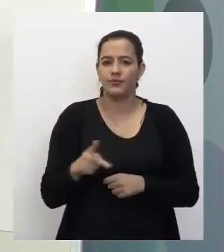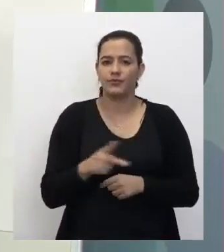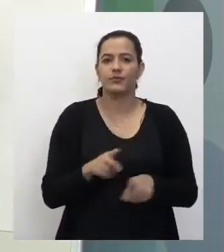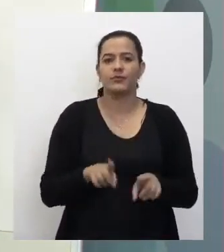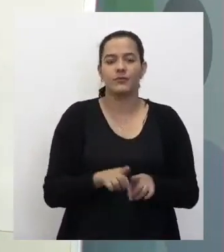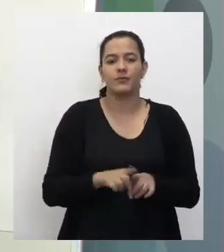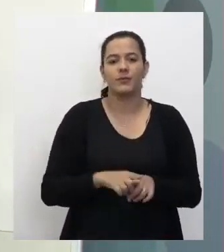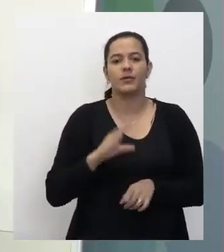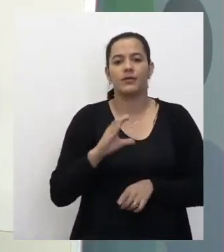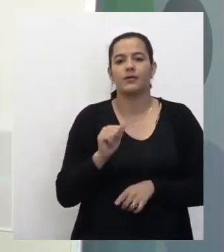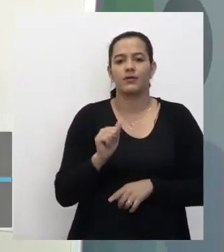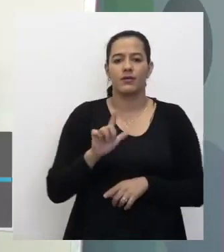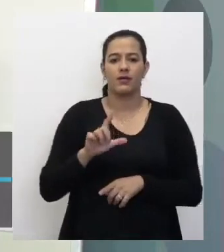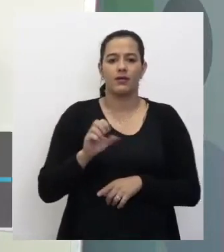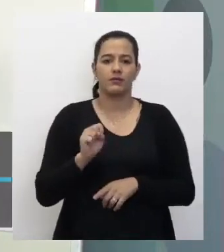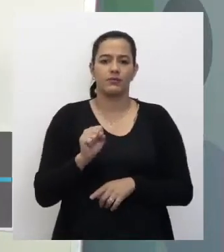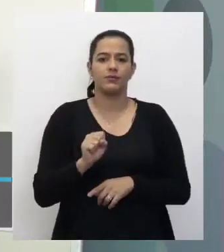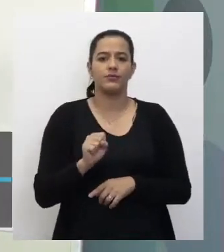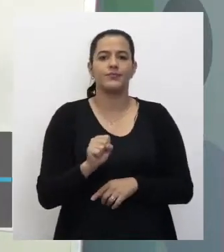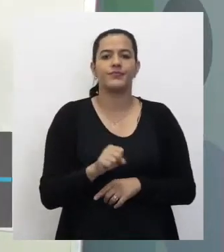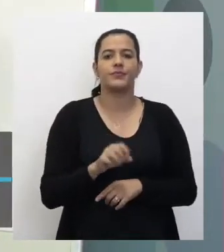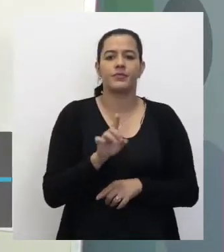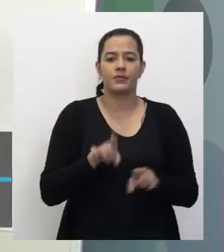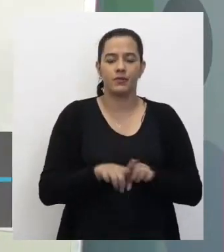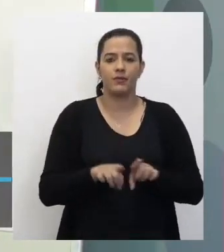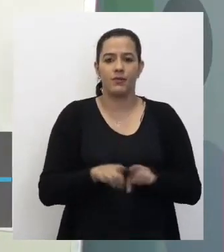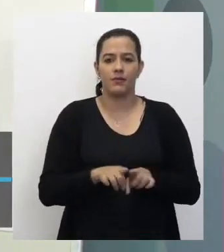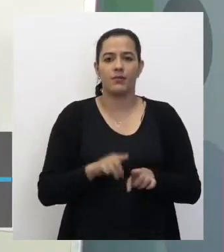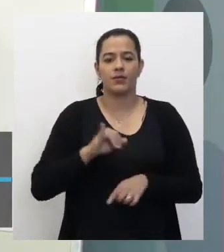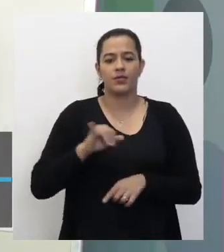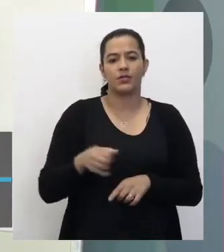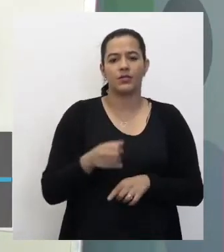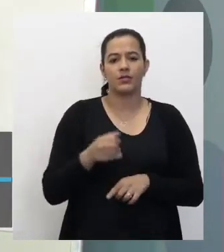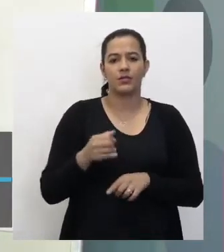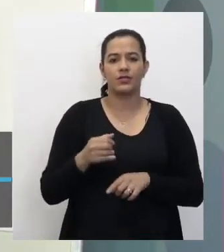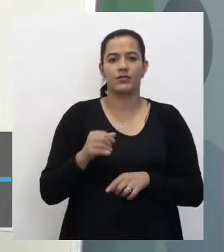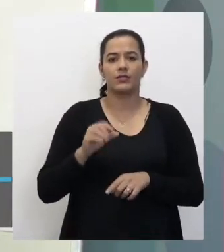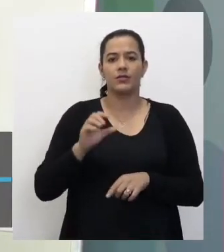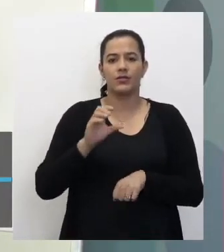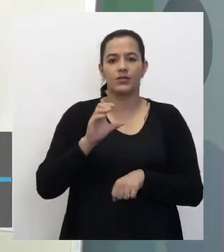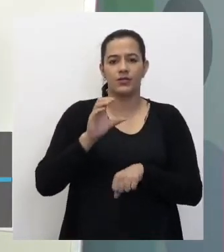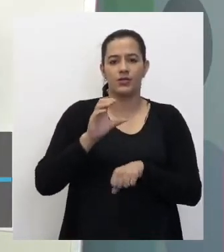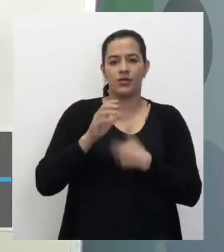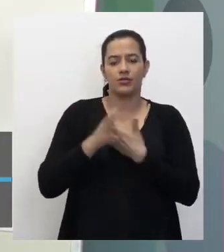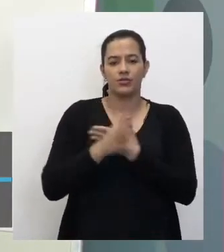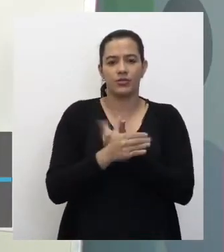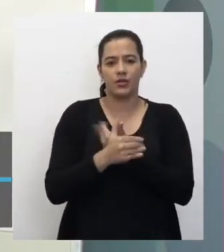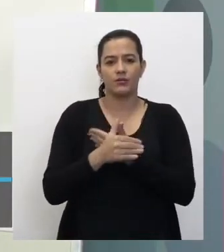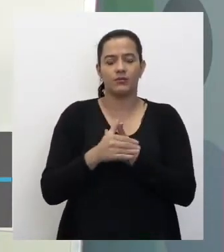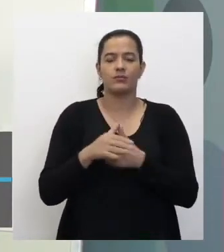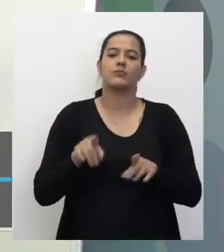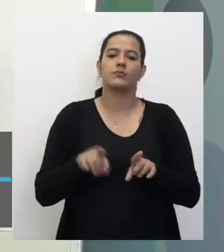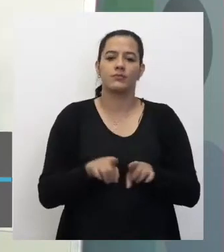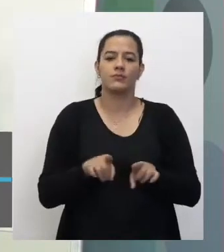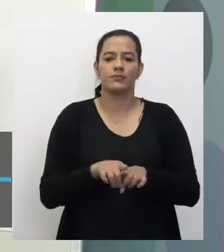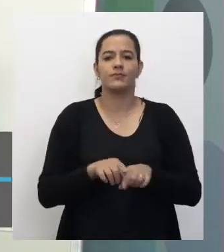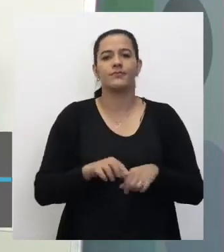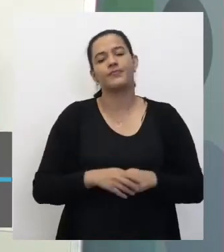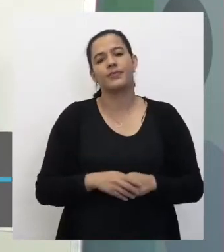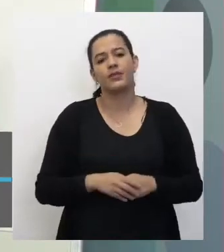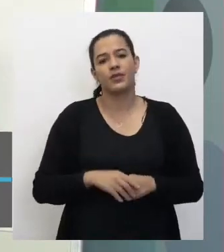Carlos Alberto, lá da escola Tufik Julian, de Carapicuíba, a Regina, de